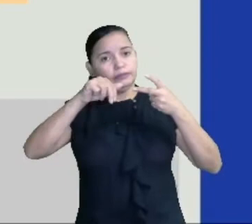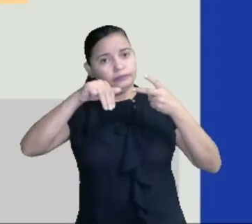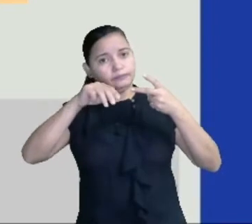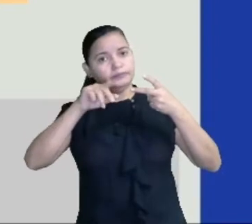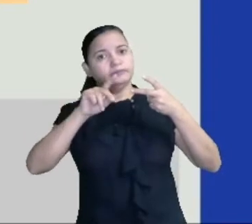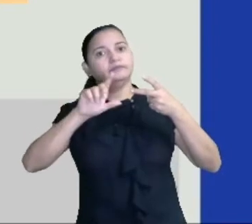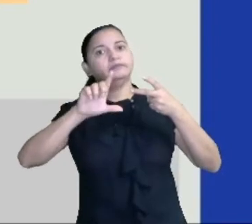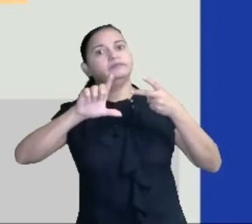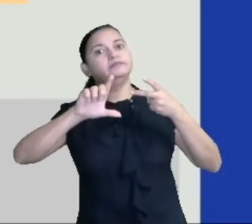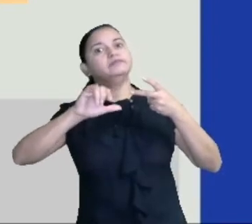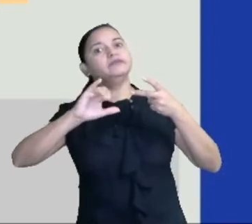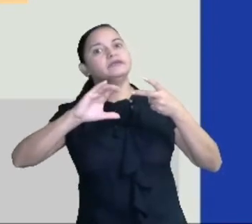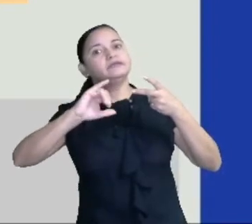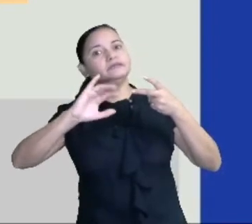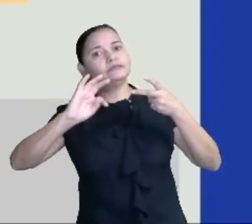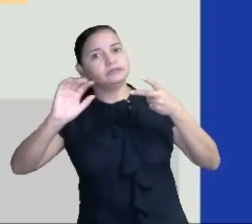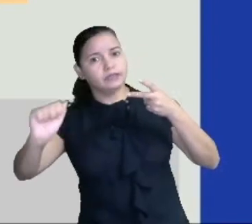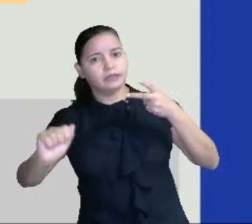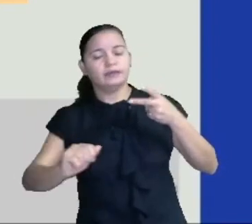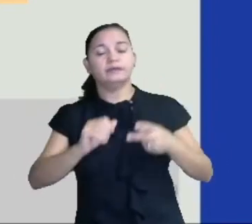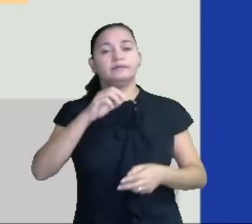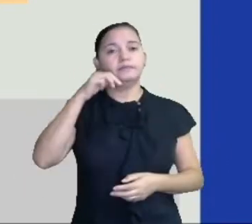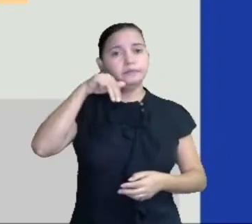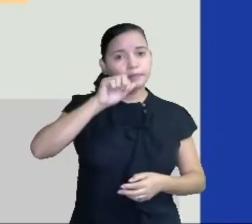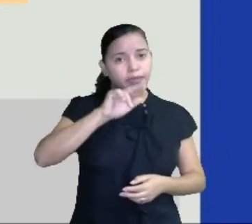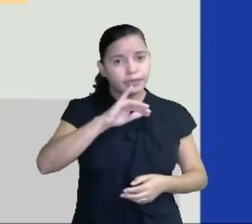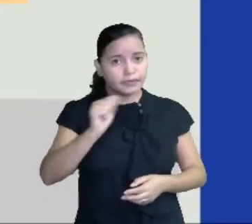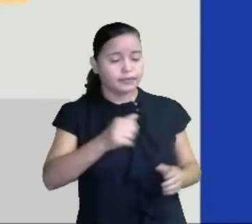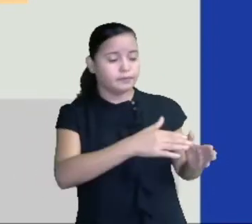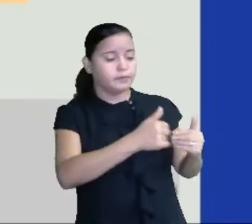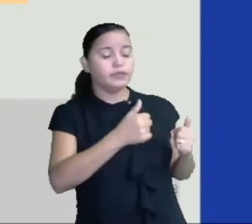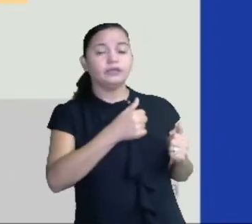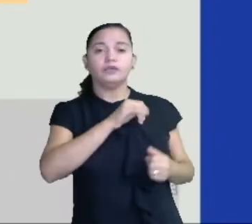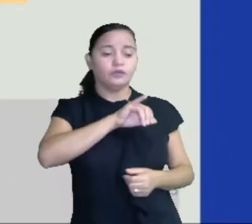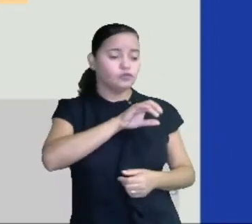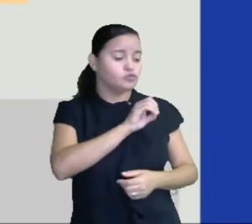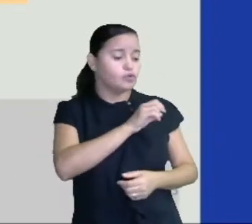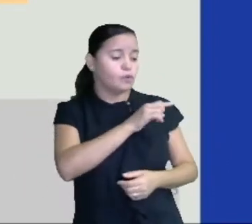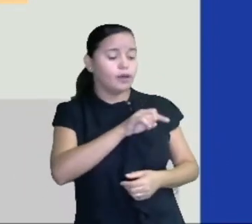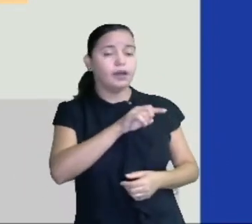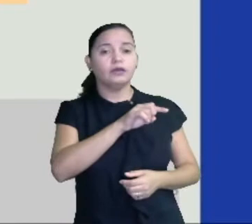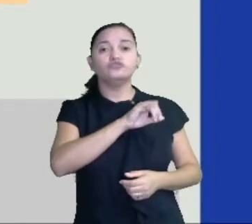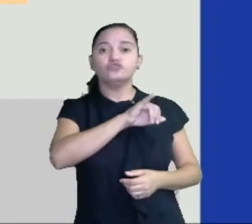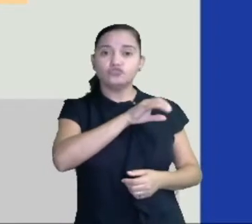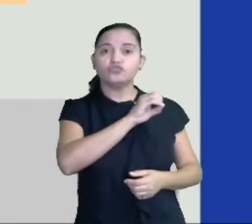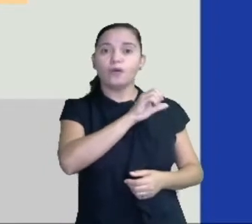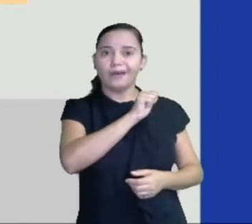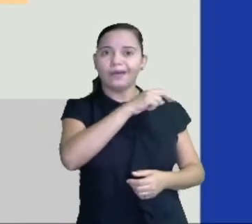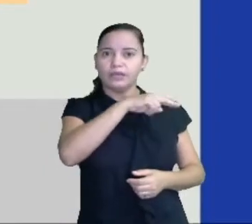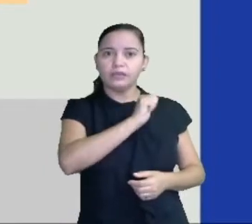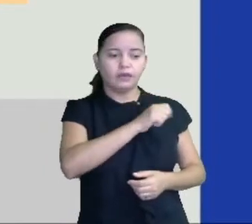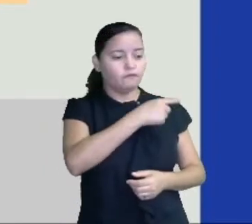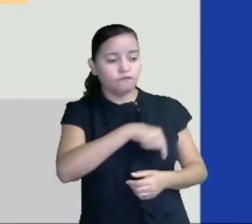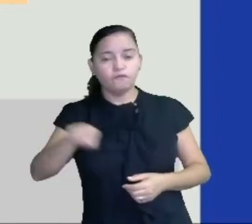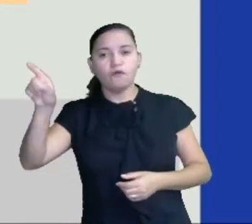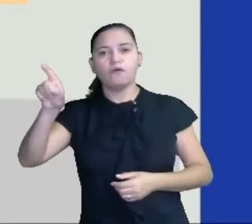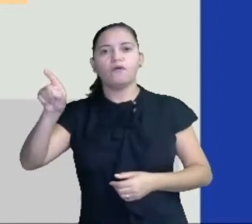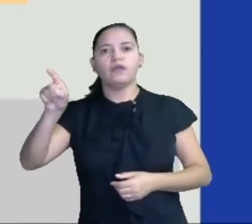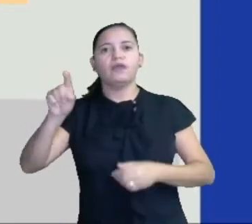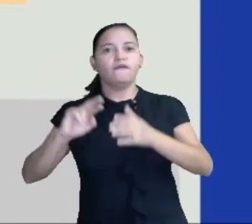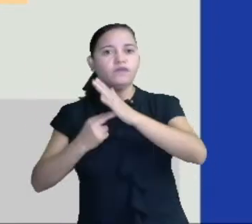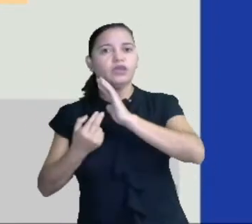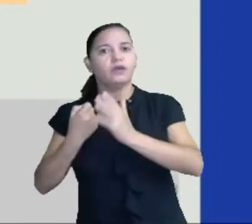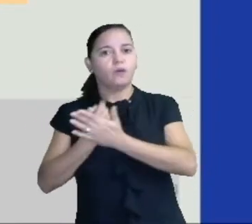na feira comprar frutas. A informação explícita, como eu disse anteriormente, é que Joana foi à feira.